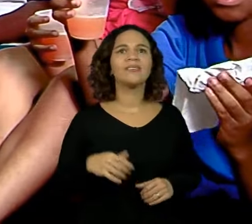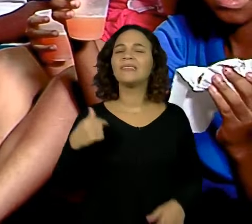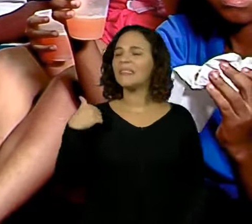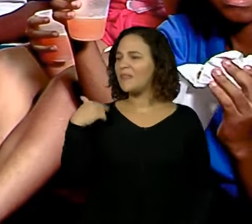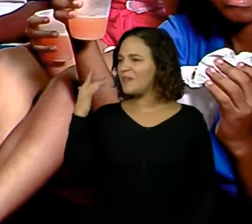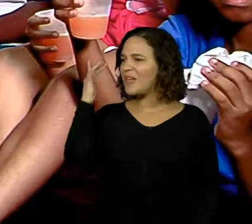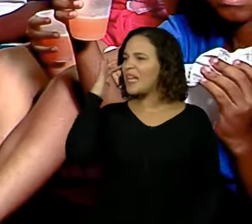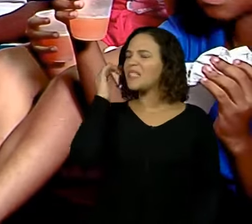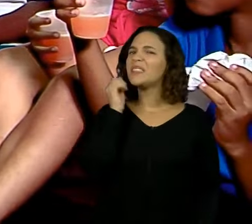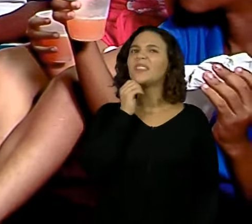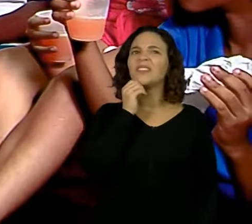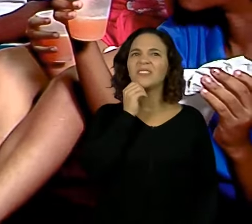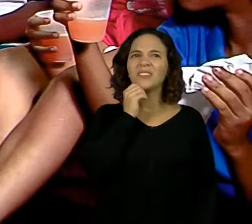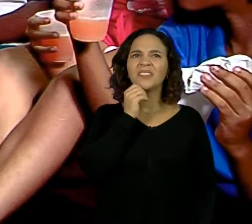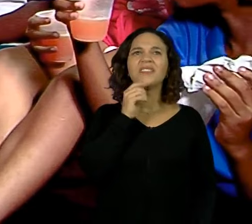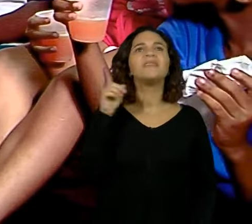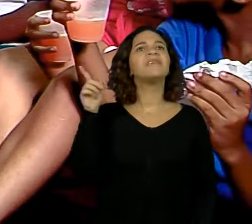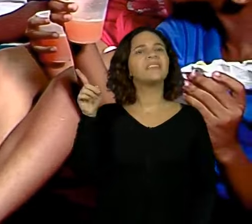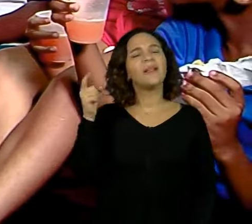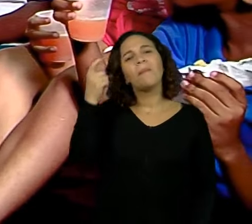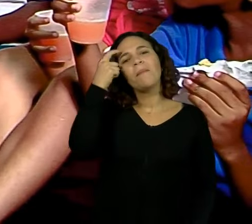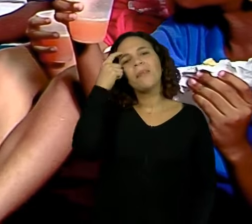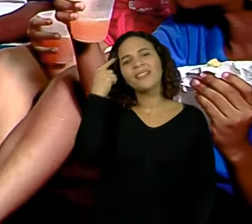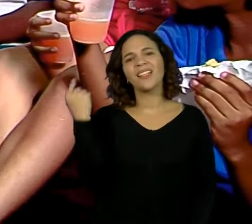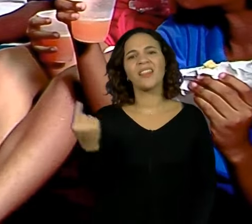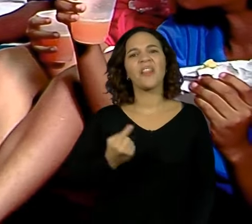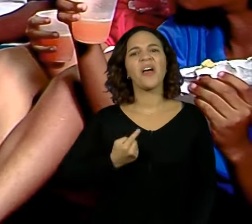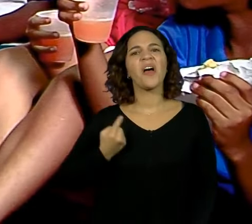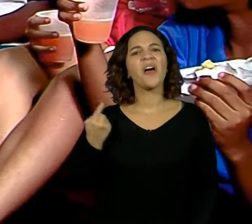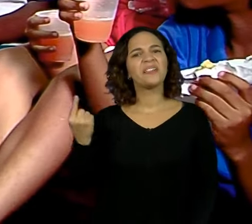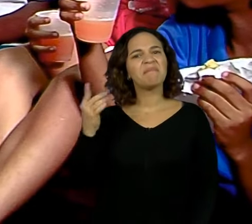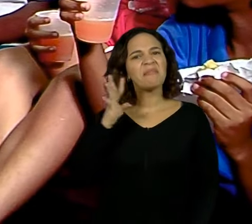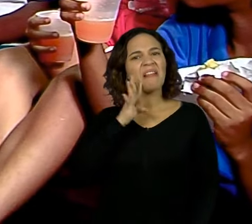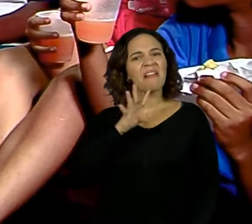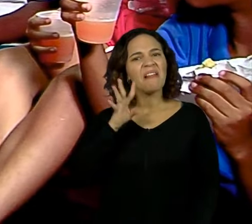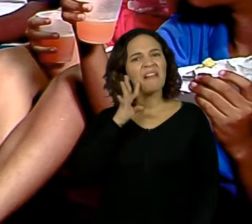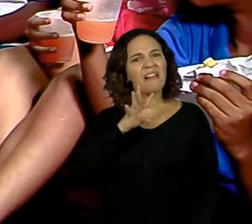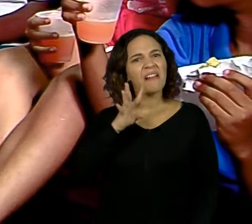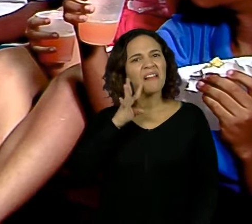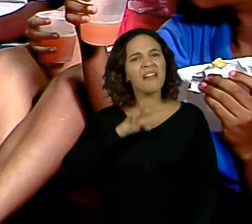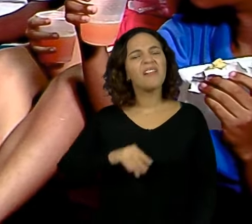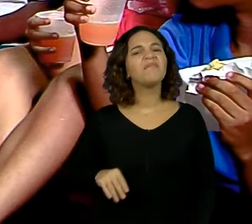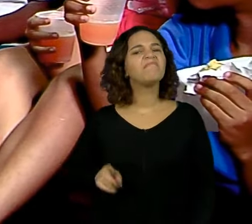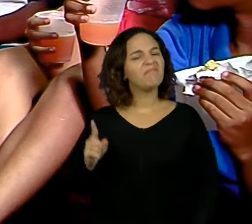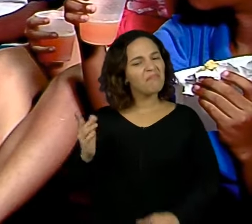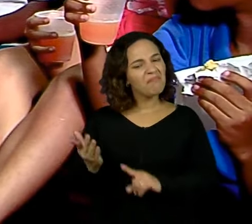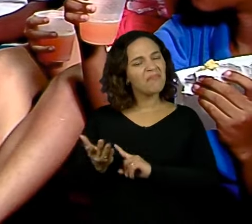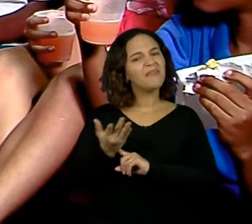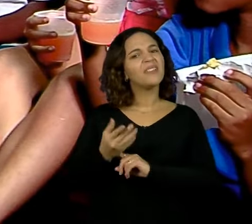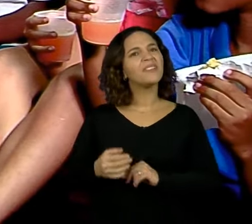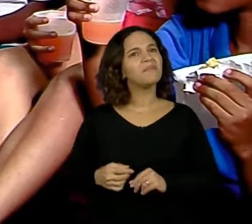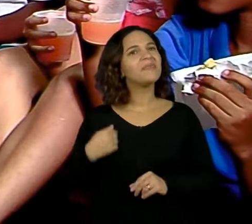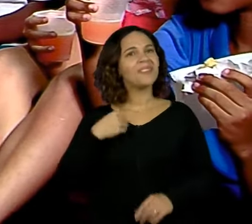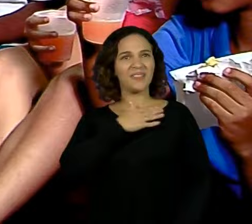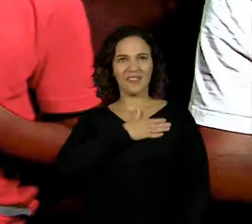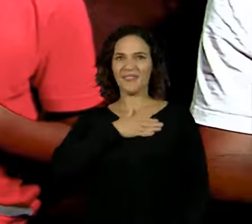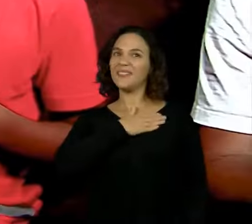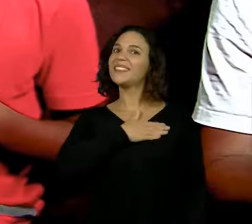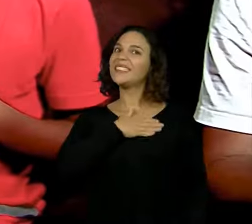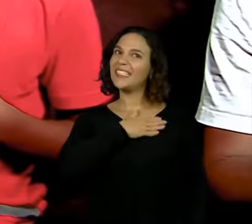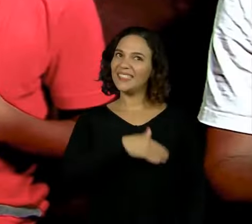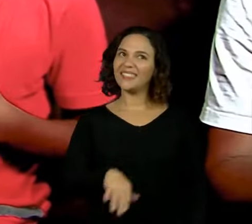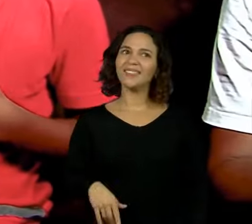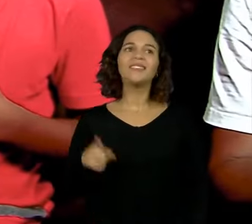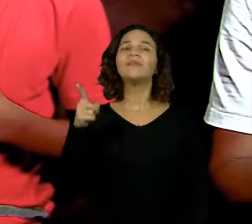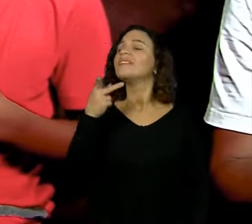que ela pensando em nós, ela foi legal isso. E que eu gostei muito. O que, que